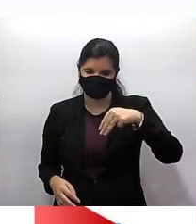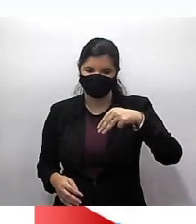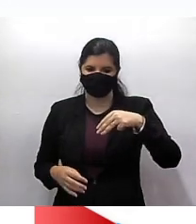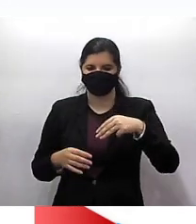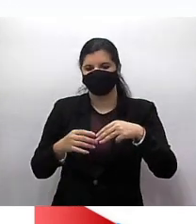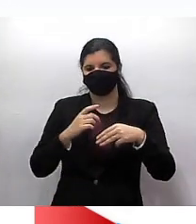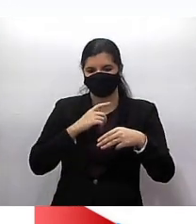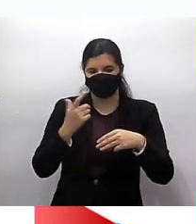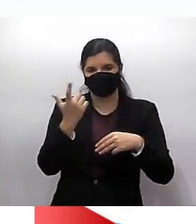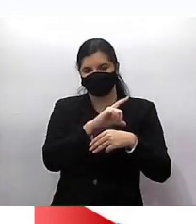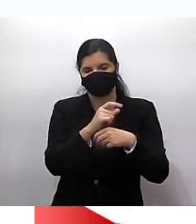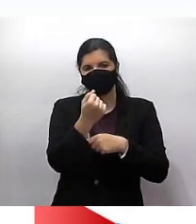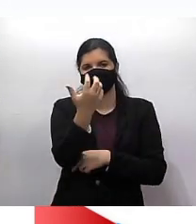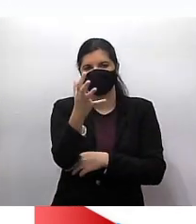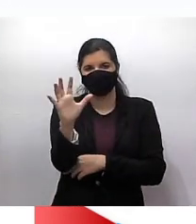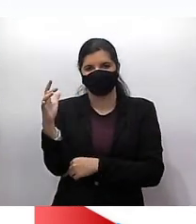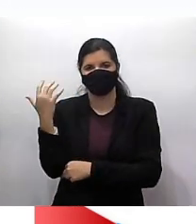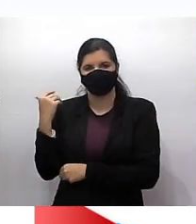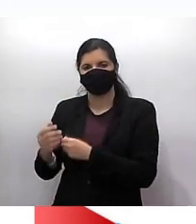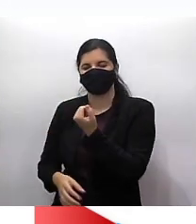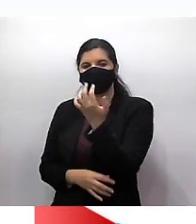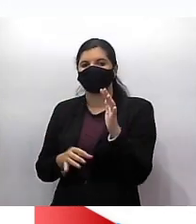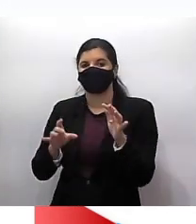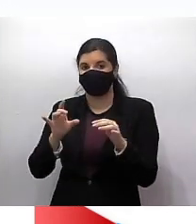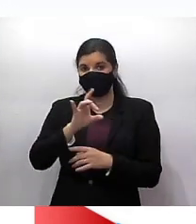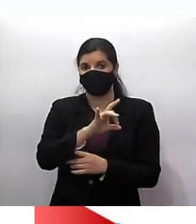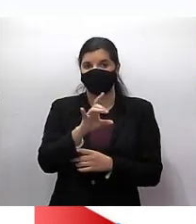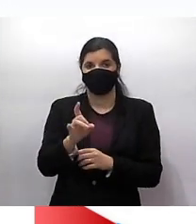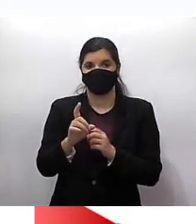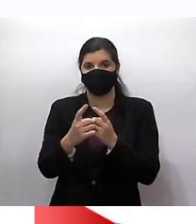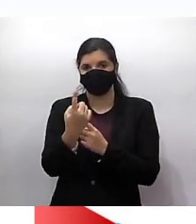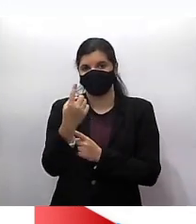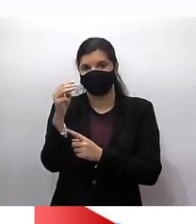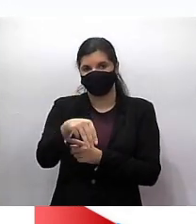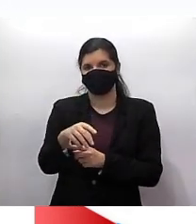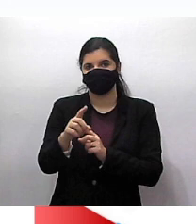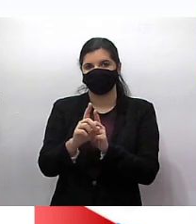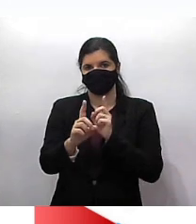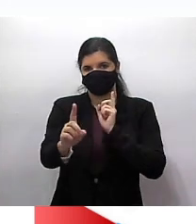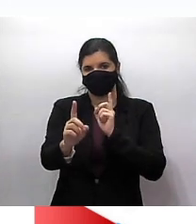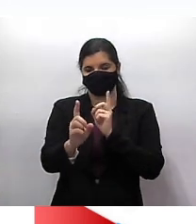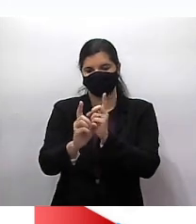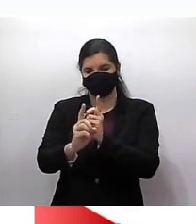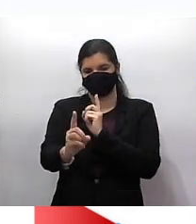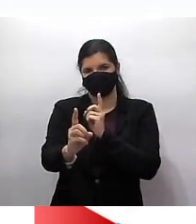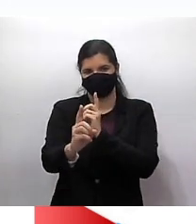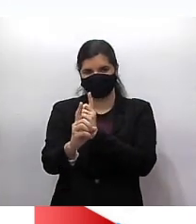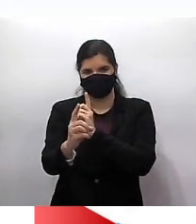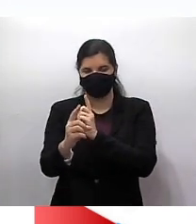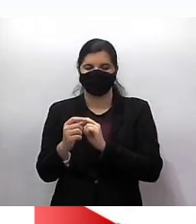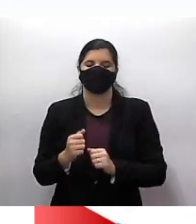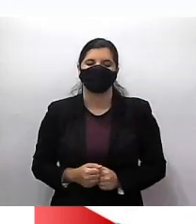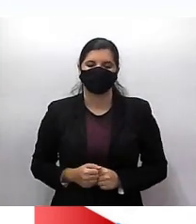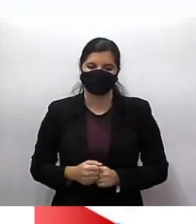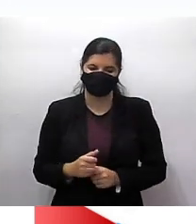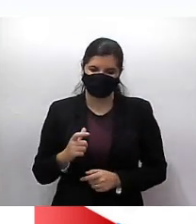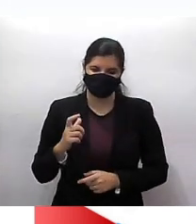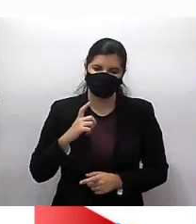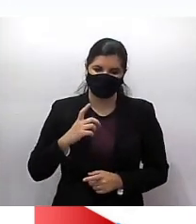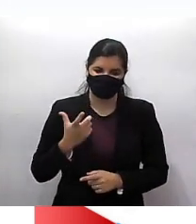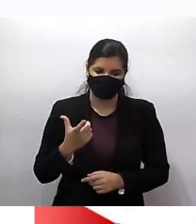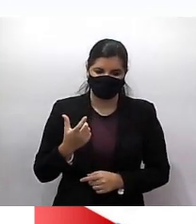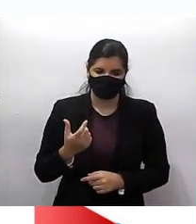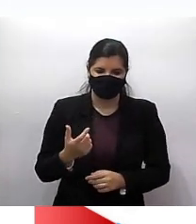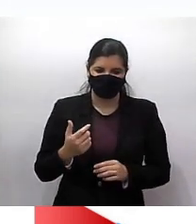para caber as mudas a cada 1,5 m nele. 2 vezes, né? Porque eu tenho esse valor aí que está abaixo, que você está